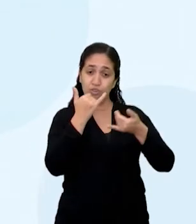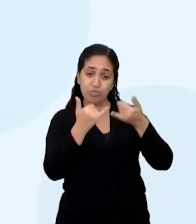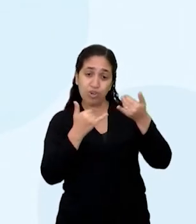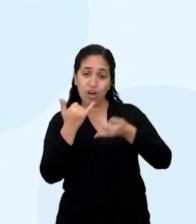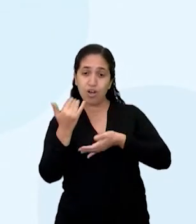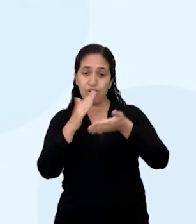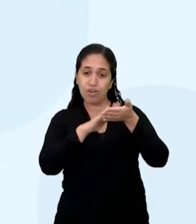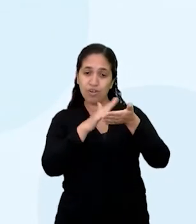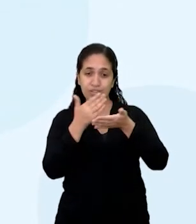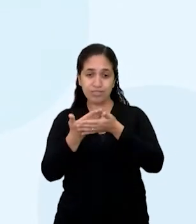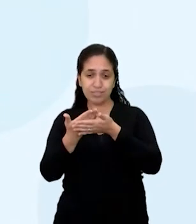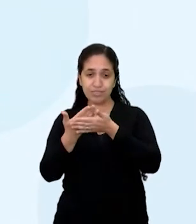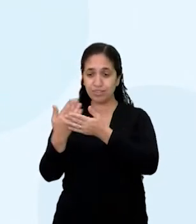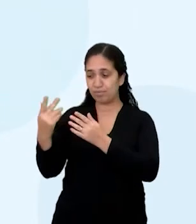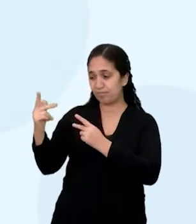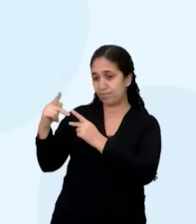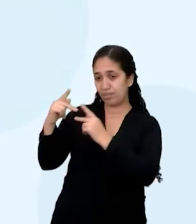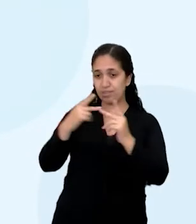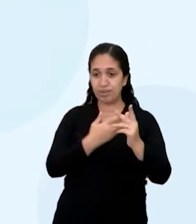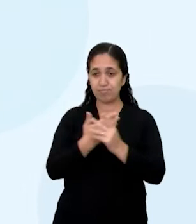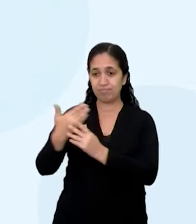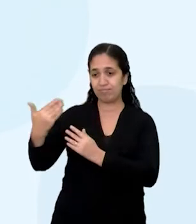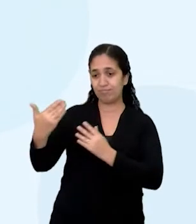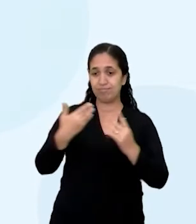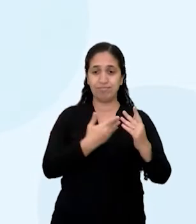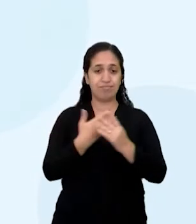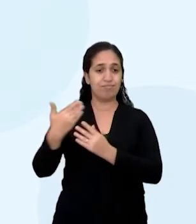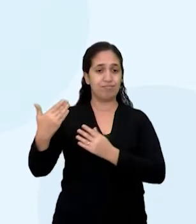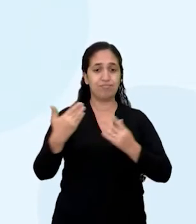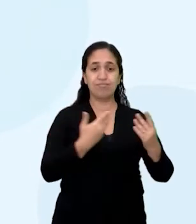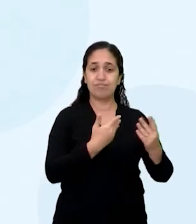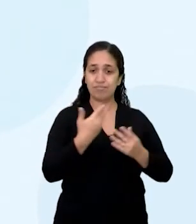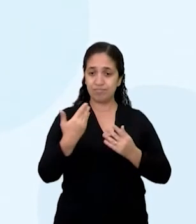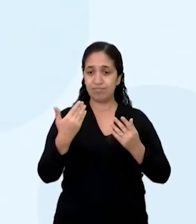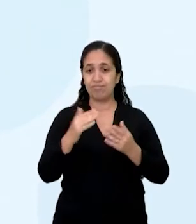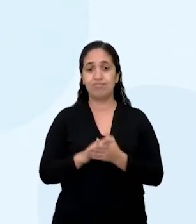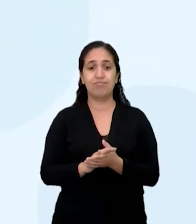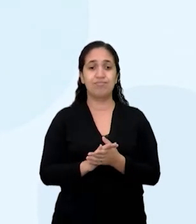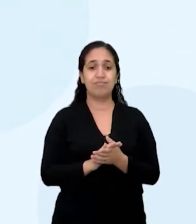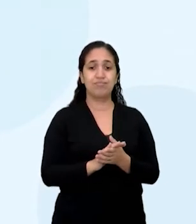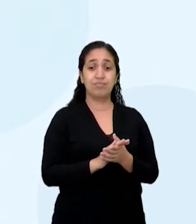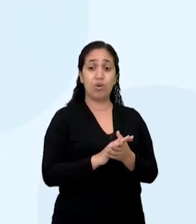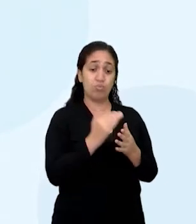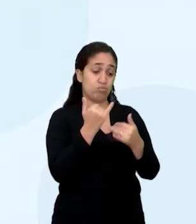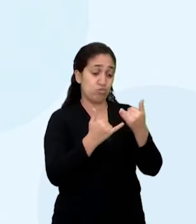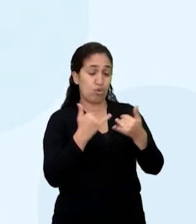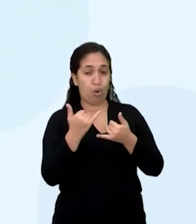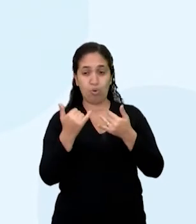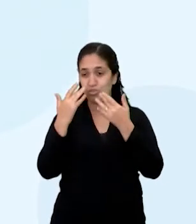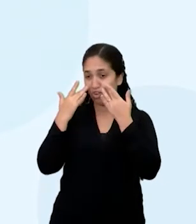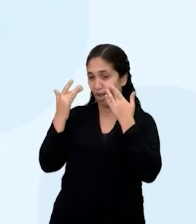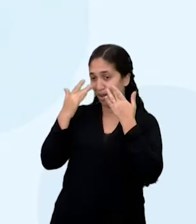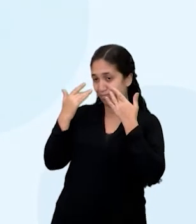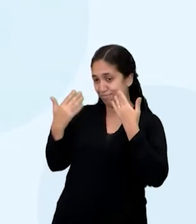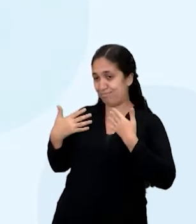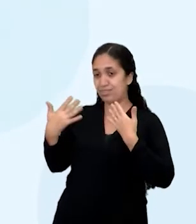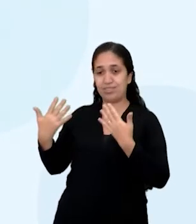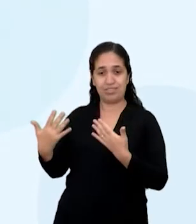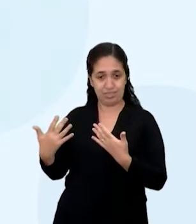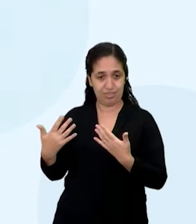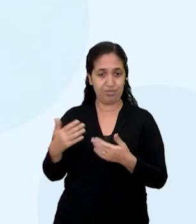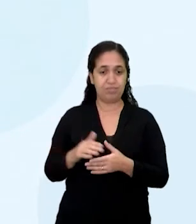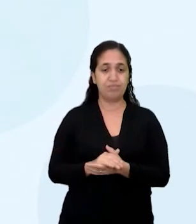como jogo de interpretação de papéis ou jogo de